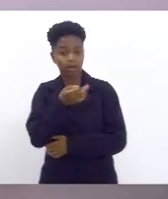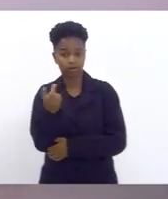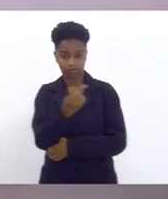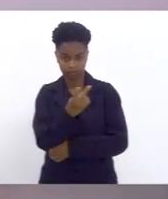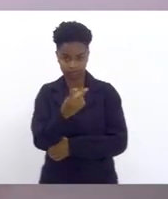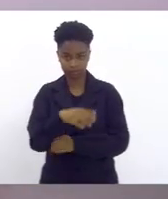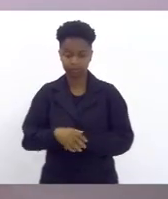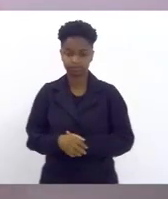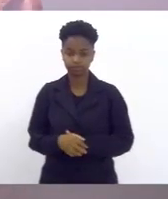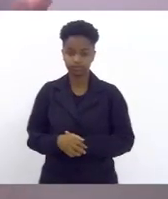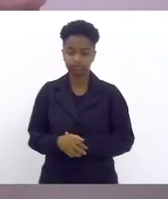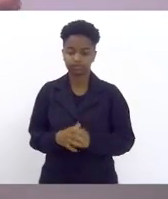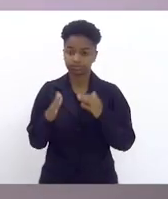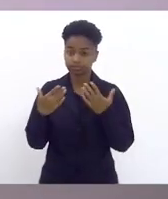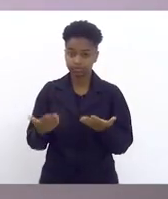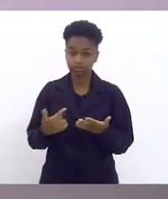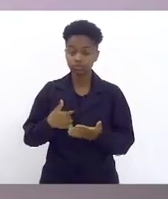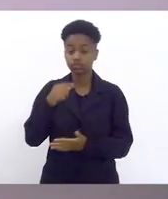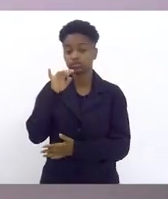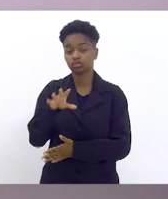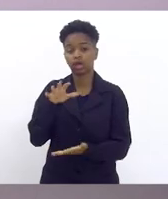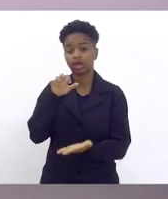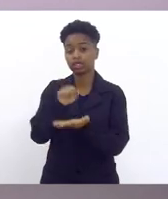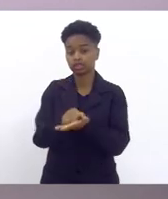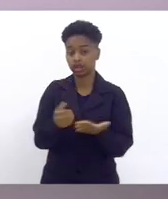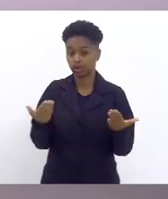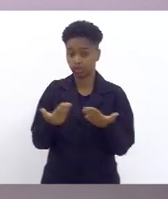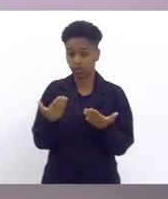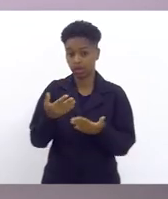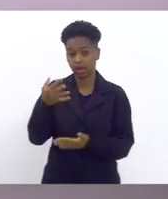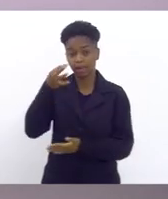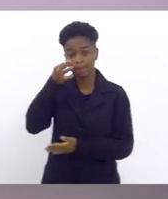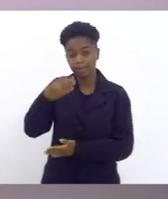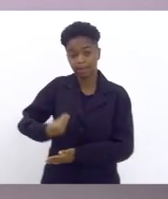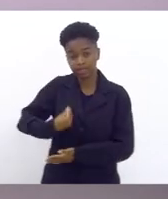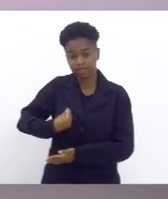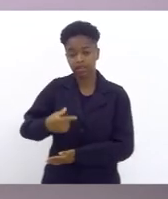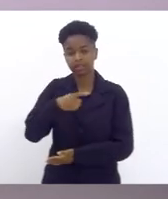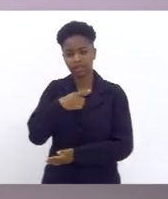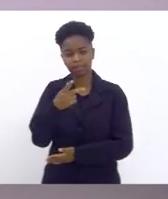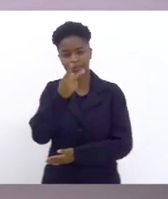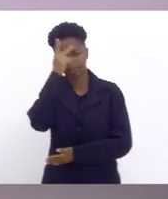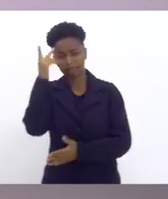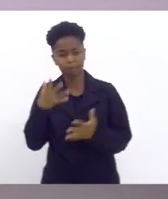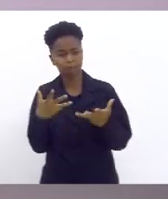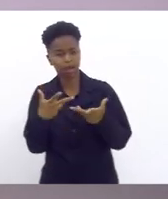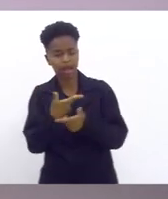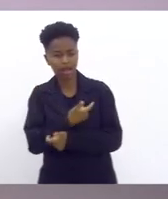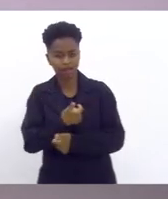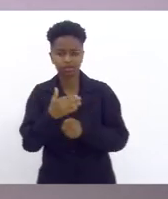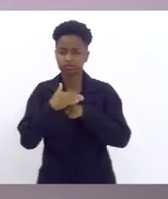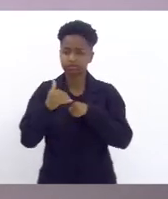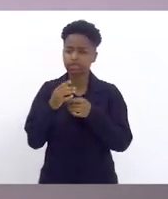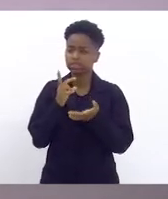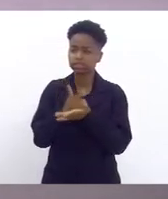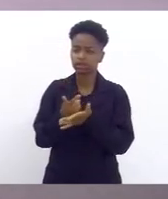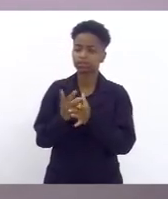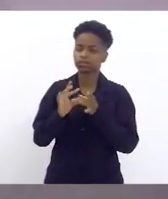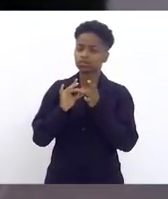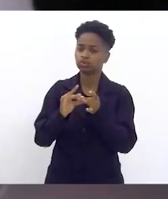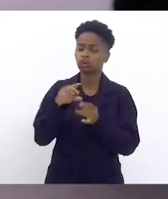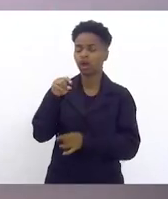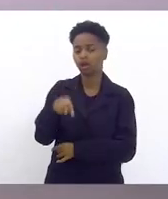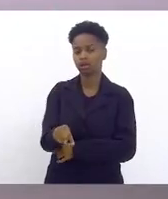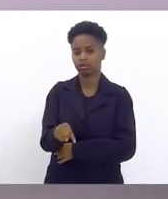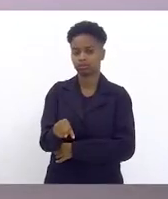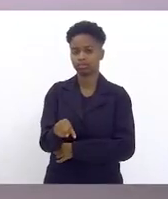Então é eu vou só registrar aqui a presença porque tem pessoas tão queridas que sempre tiveram conosco aqui